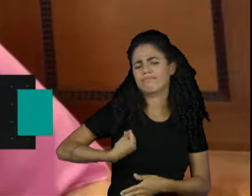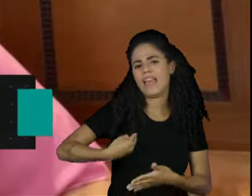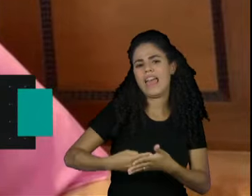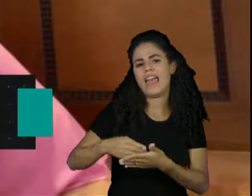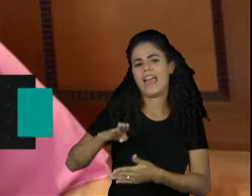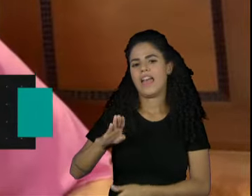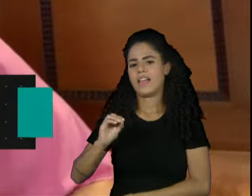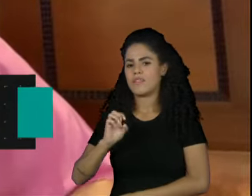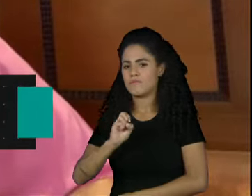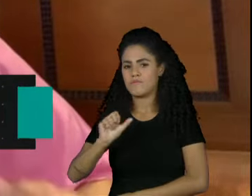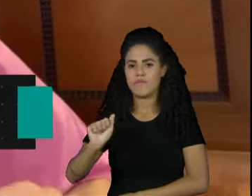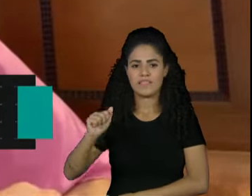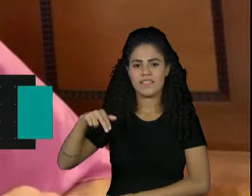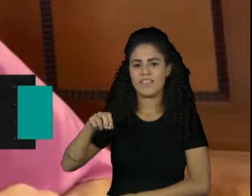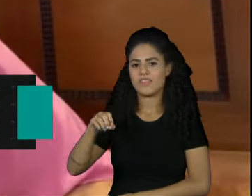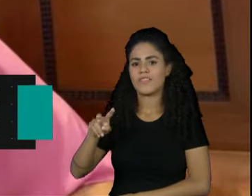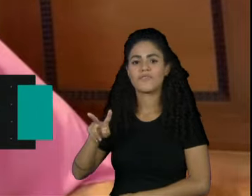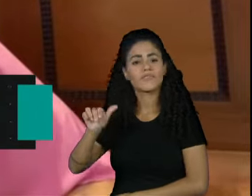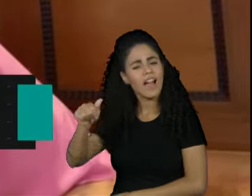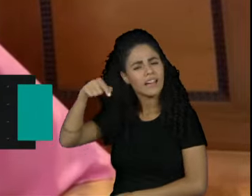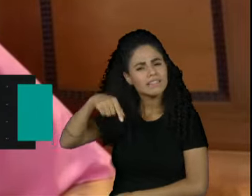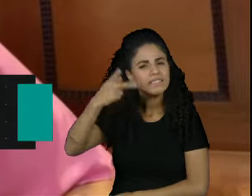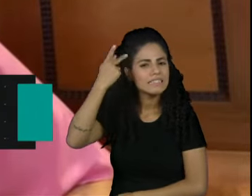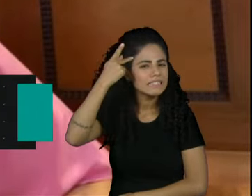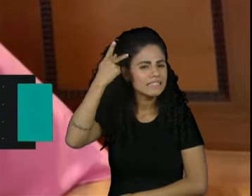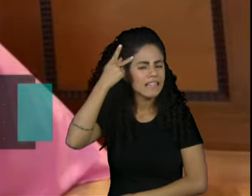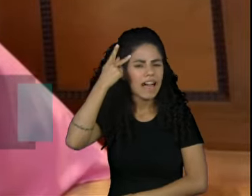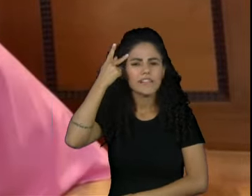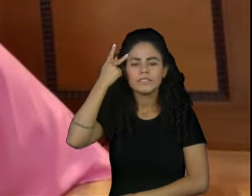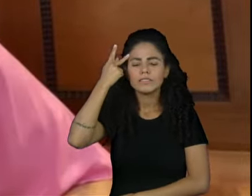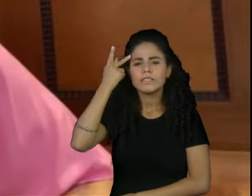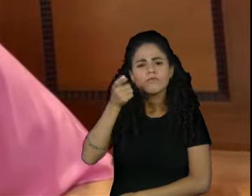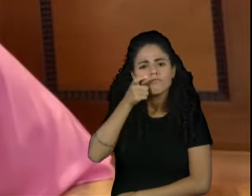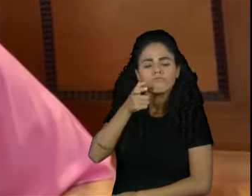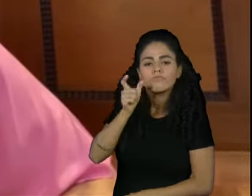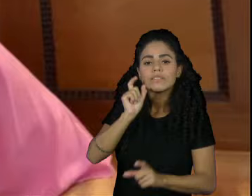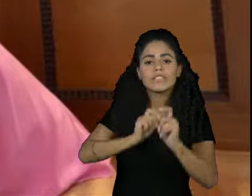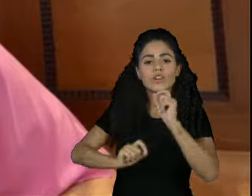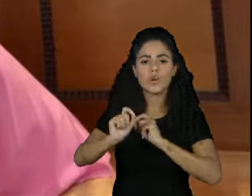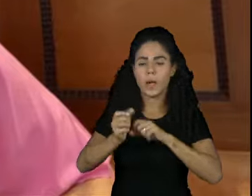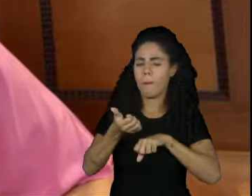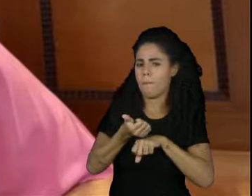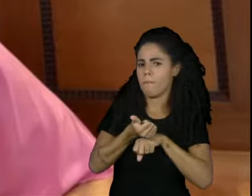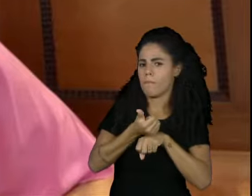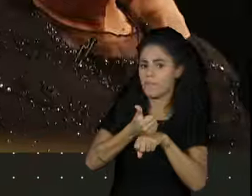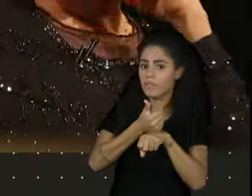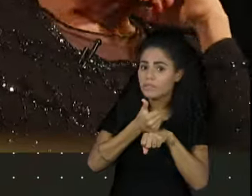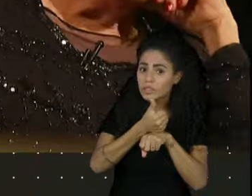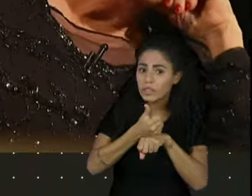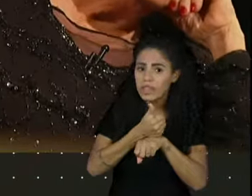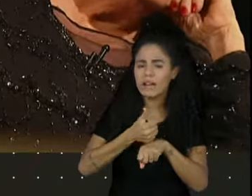Paulo. Mas eu acho que uma coisa interessante de falar sobre a Claudete Soares é sobre a profissional.